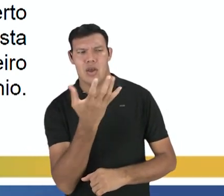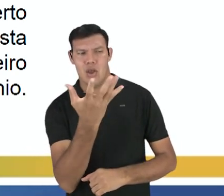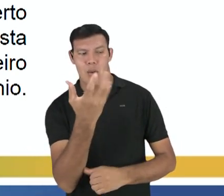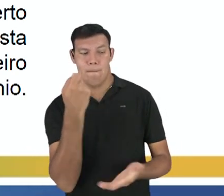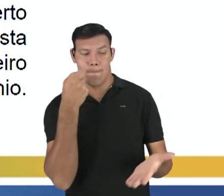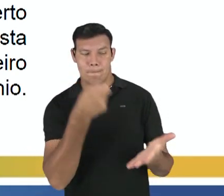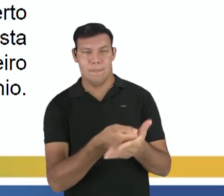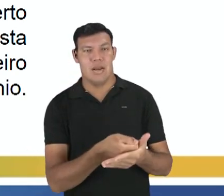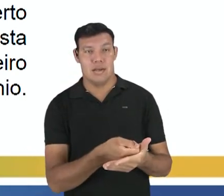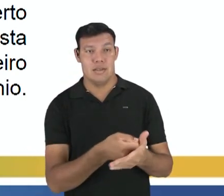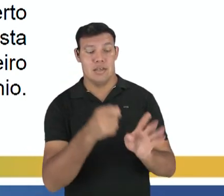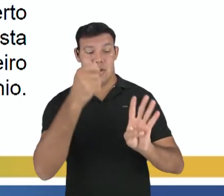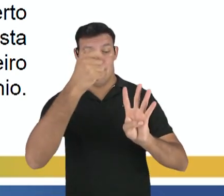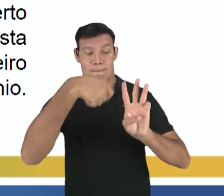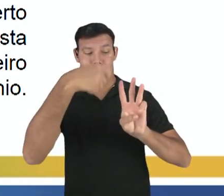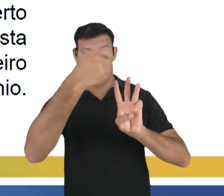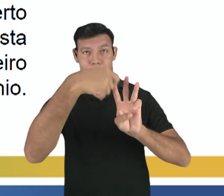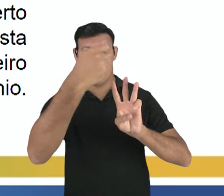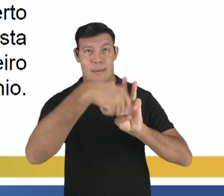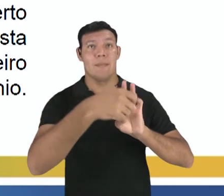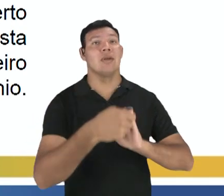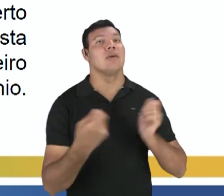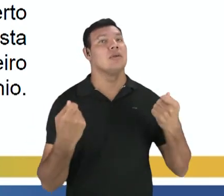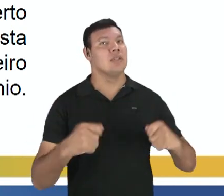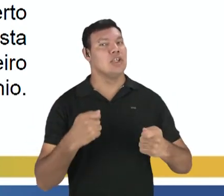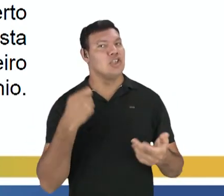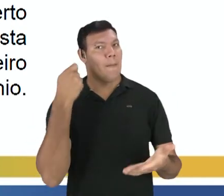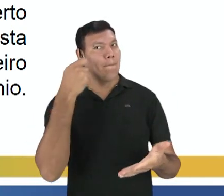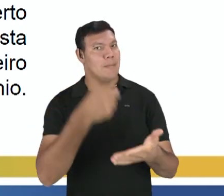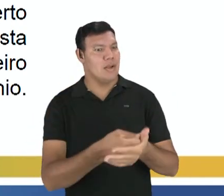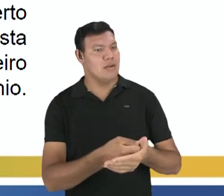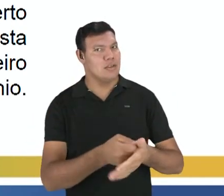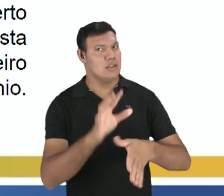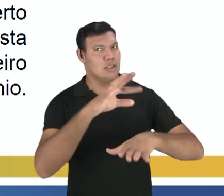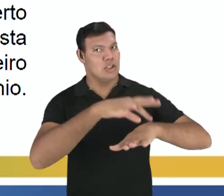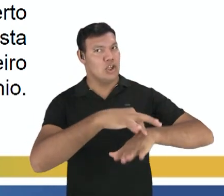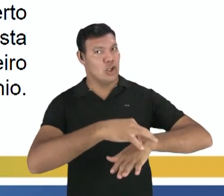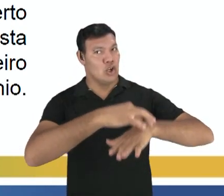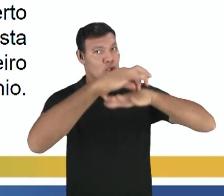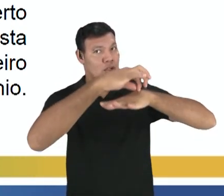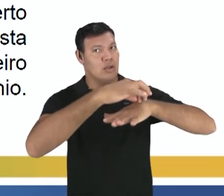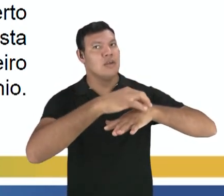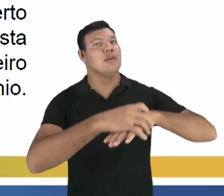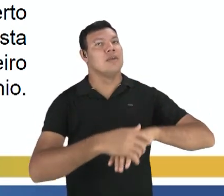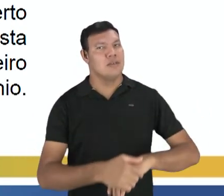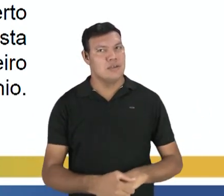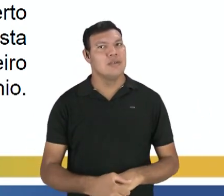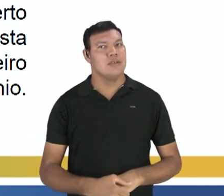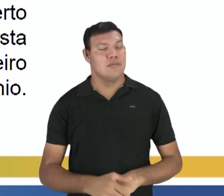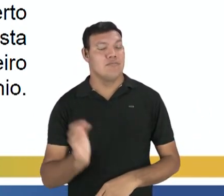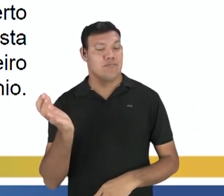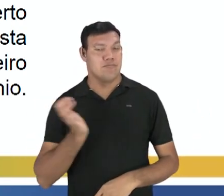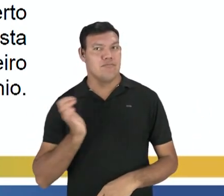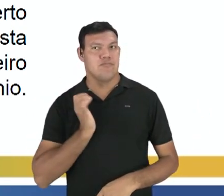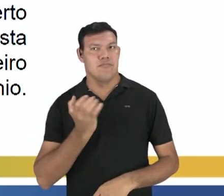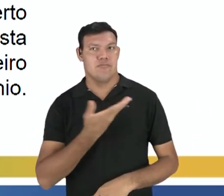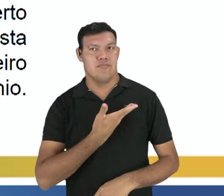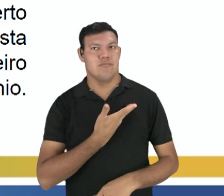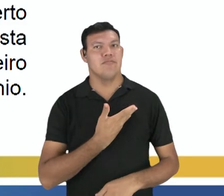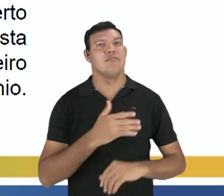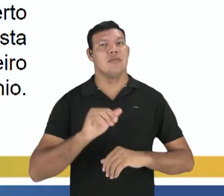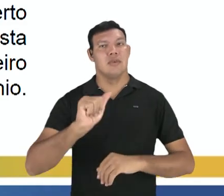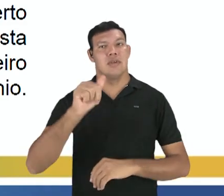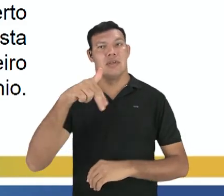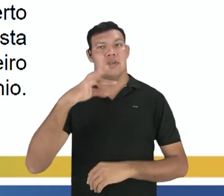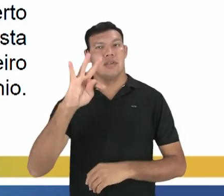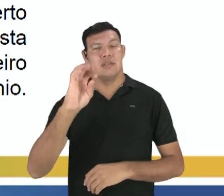dinheiro de volta em 3 meses, Bassanio terá que pagar com um pedaço de carne de seu rico amigo Antônio. E aí nós